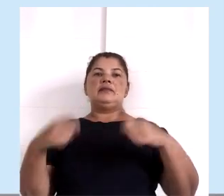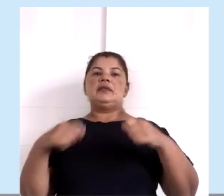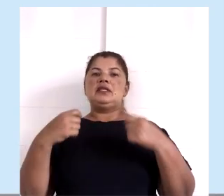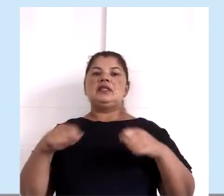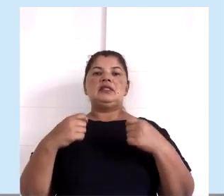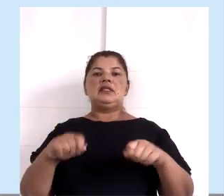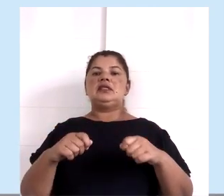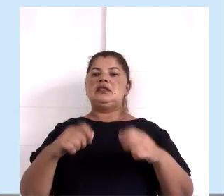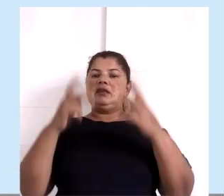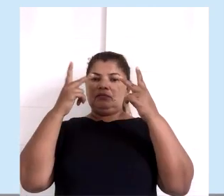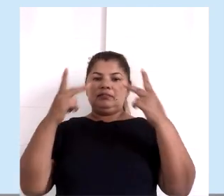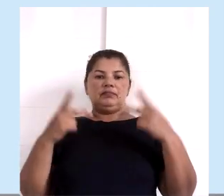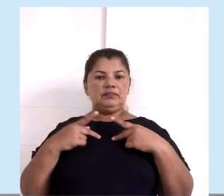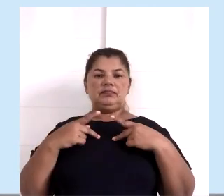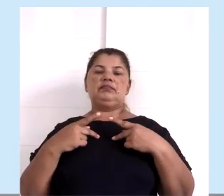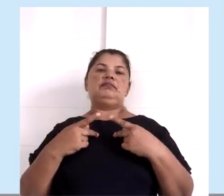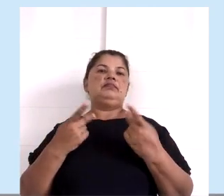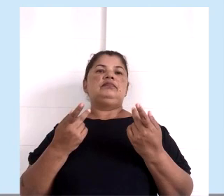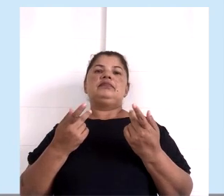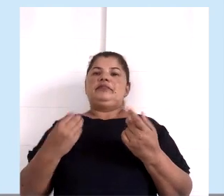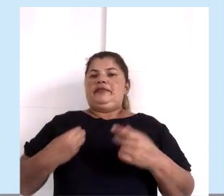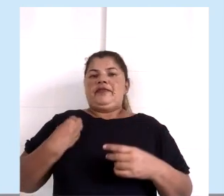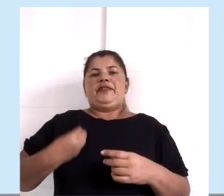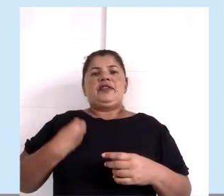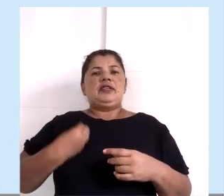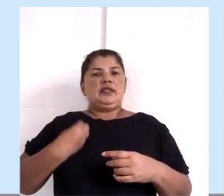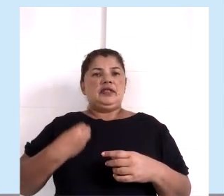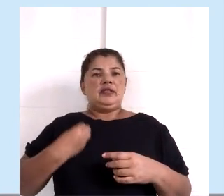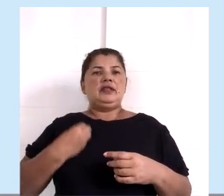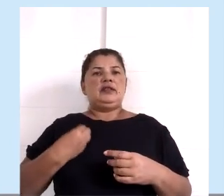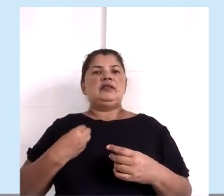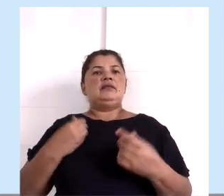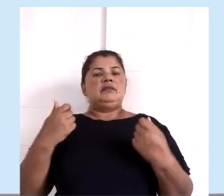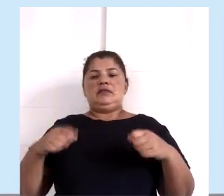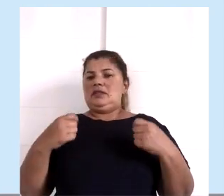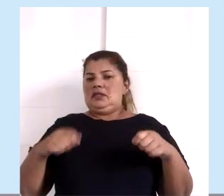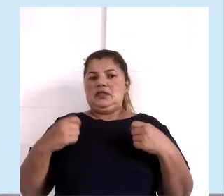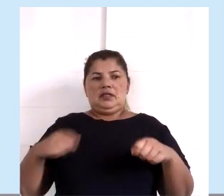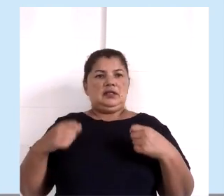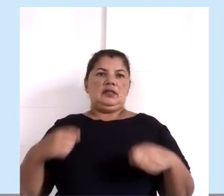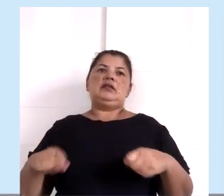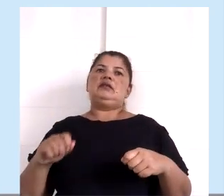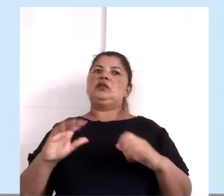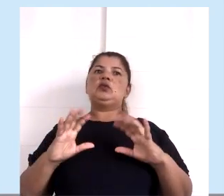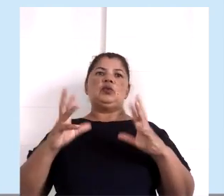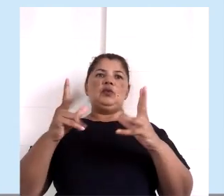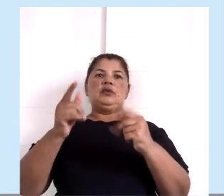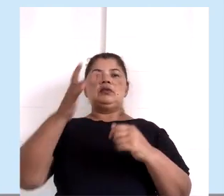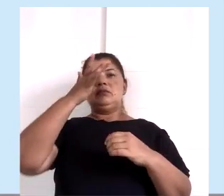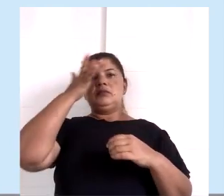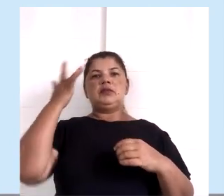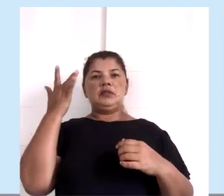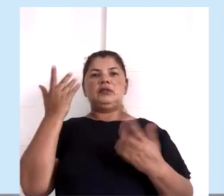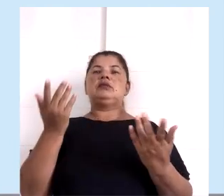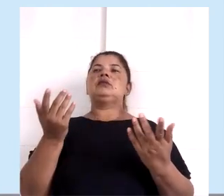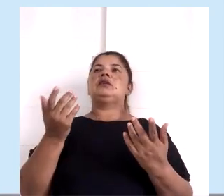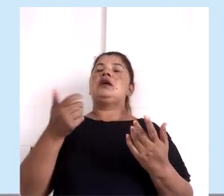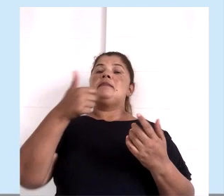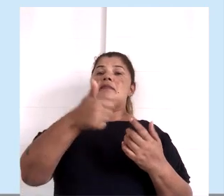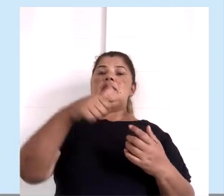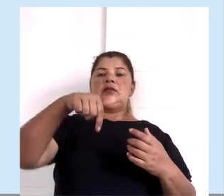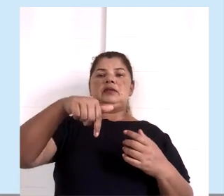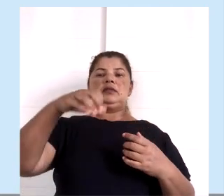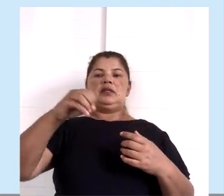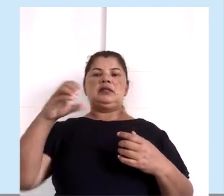seu sustento. Todo ser humano, né, como um todo, ele precisa de sustento, tá? Nesses períodos aí de